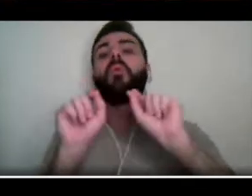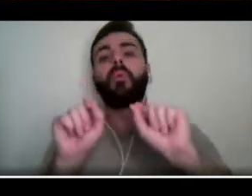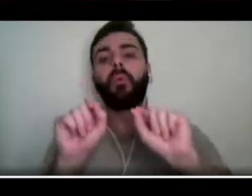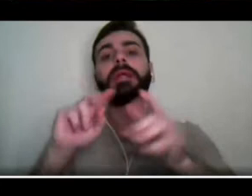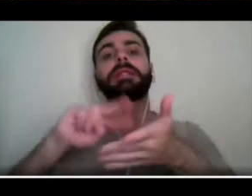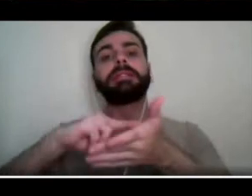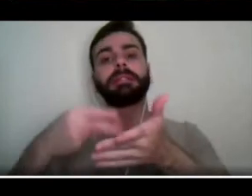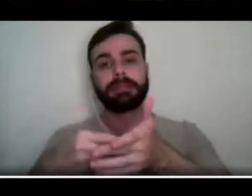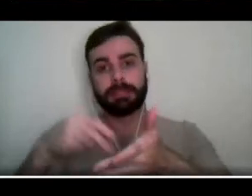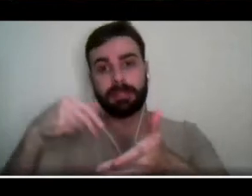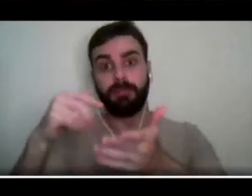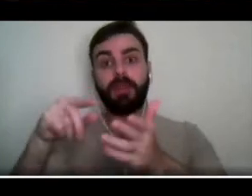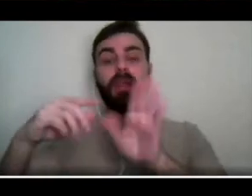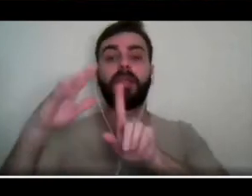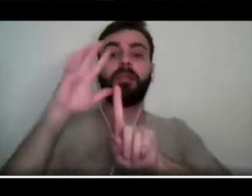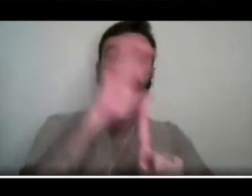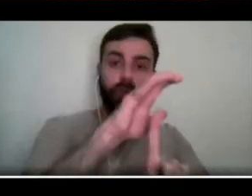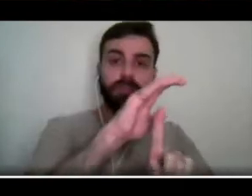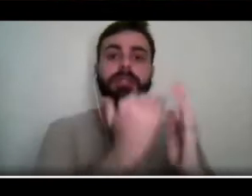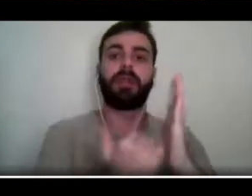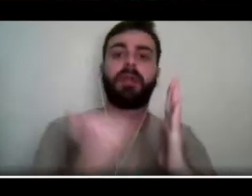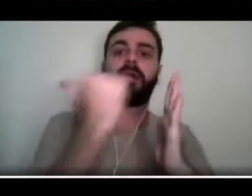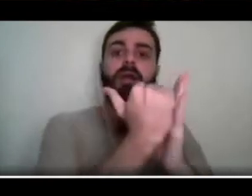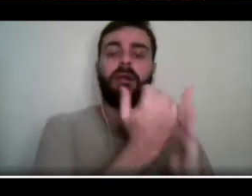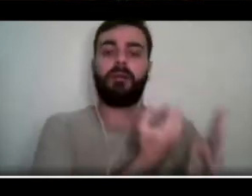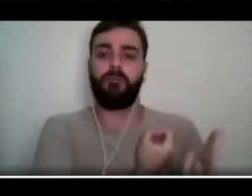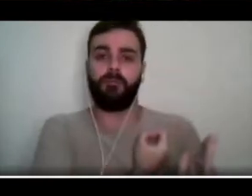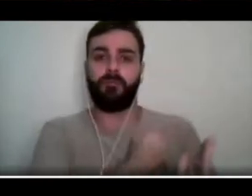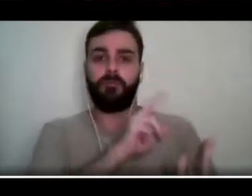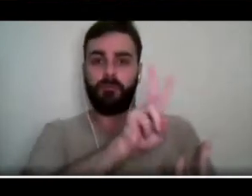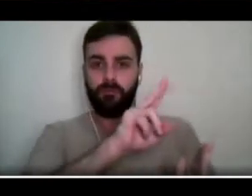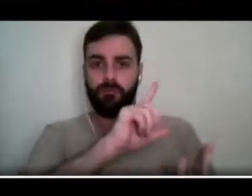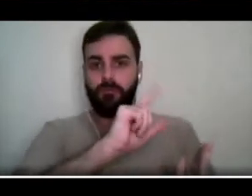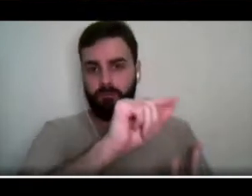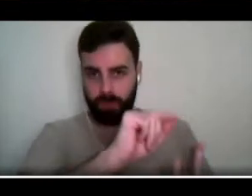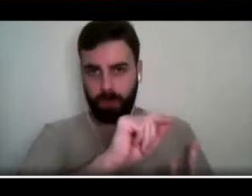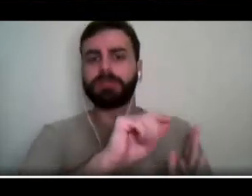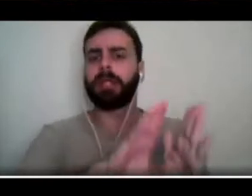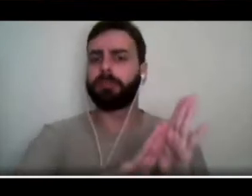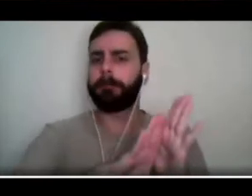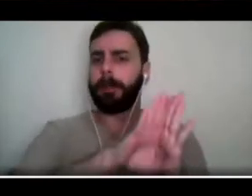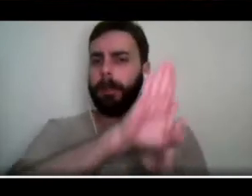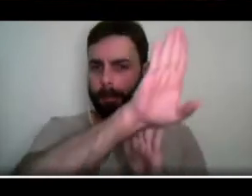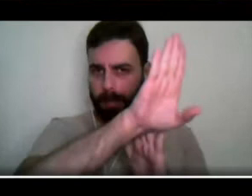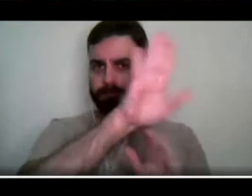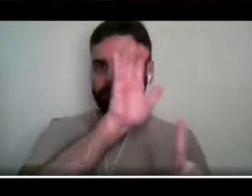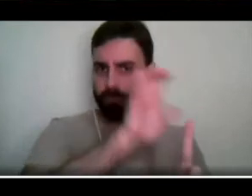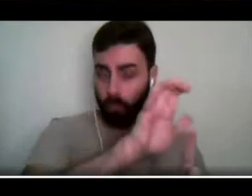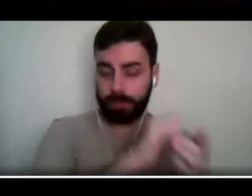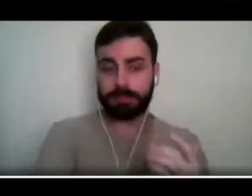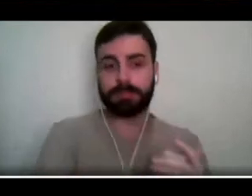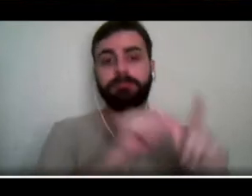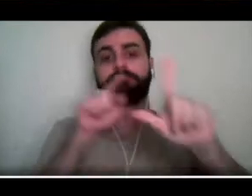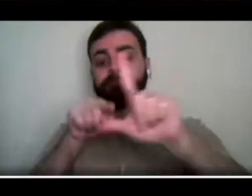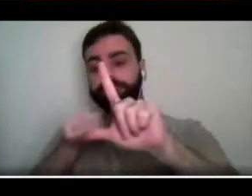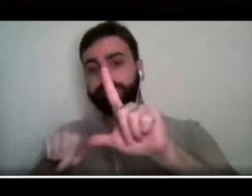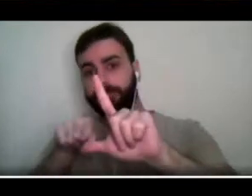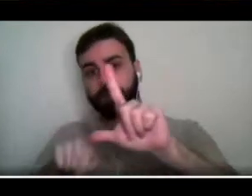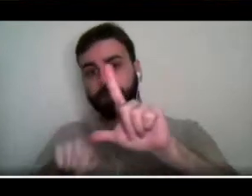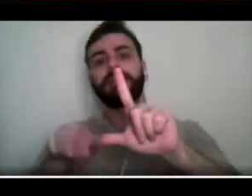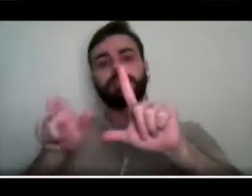módulo da velocidade, porque está apontando na mesma direção e sentido da velocidade, e essa componente aqui,